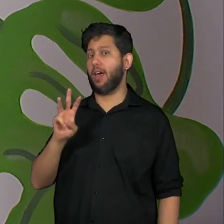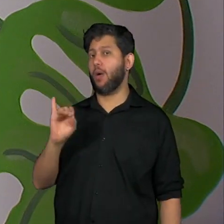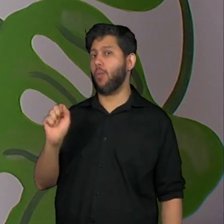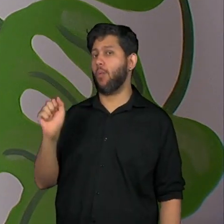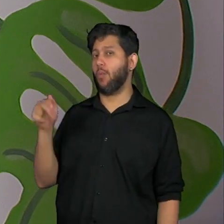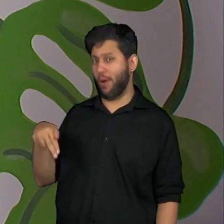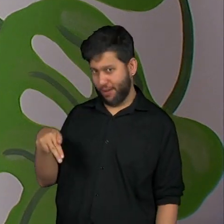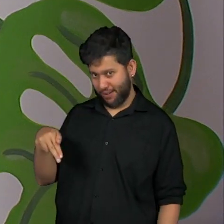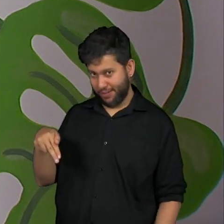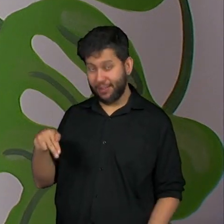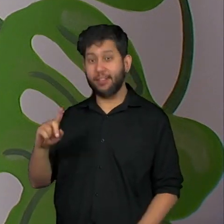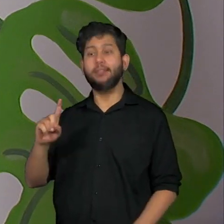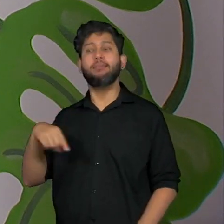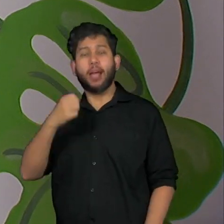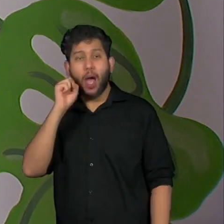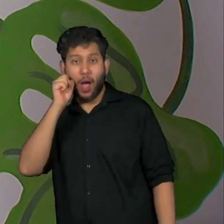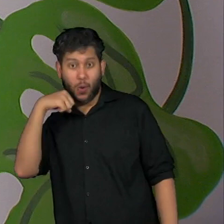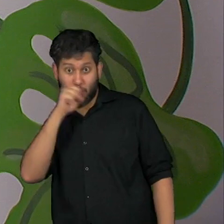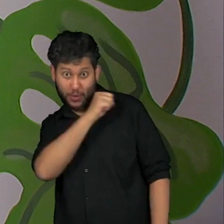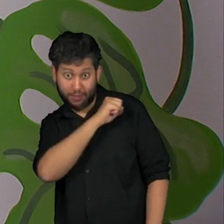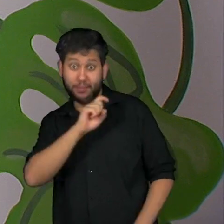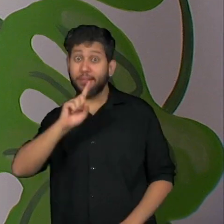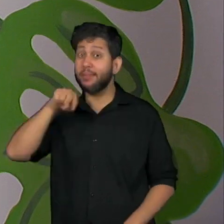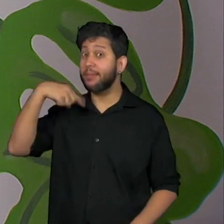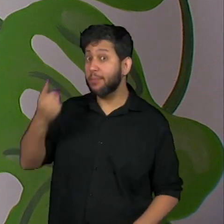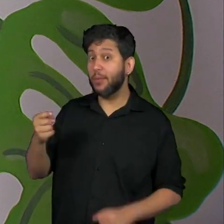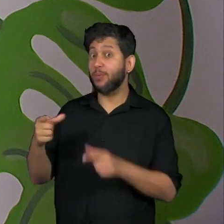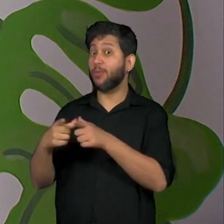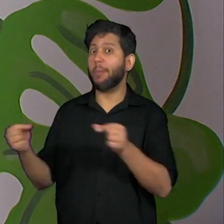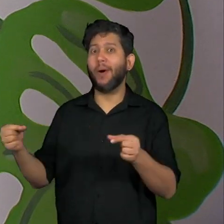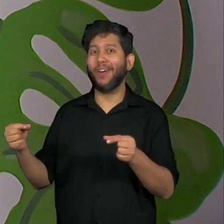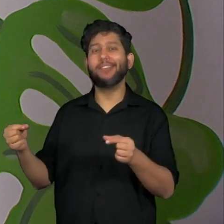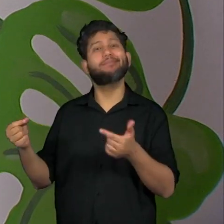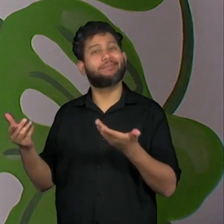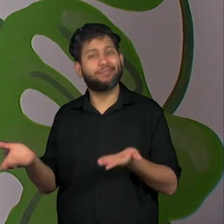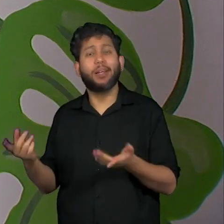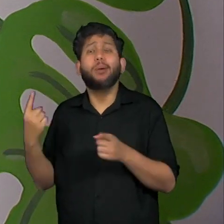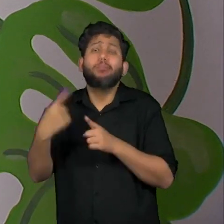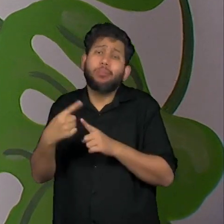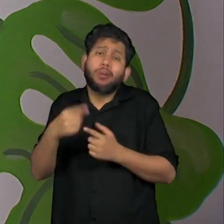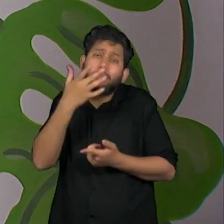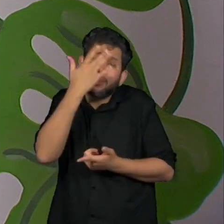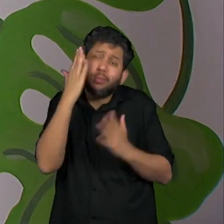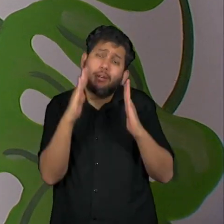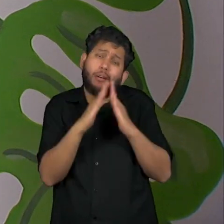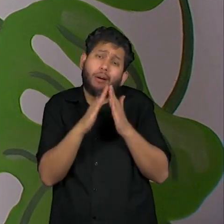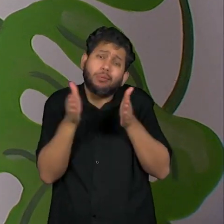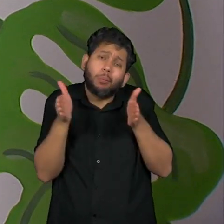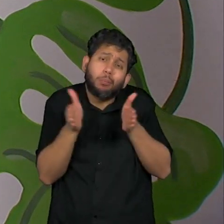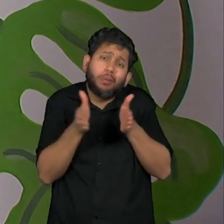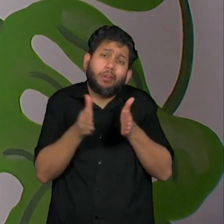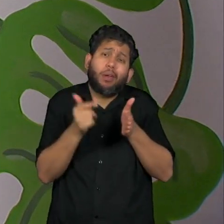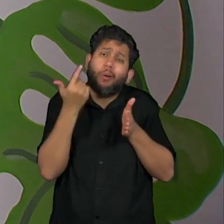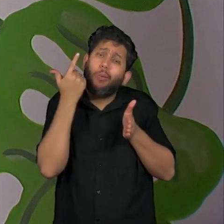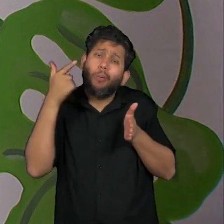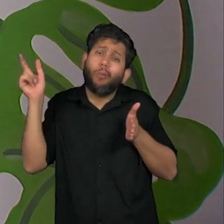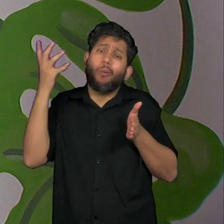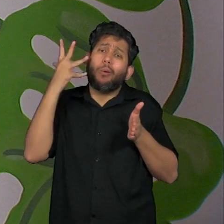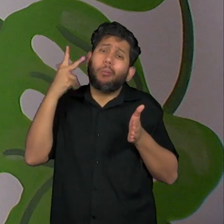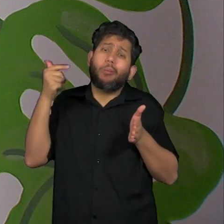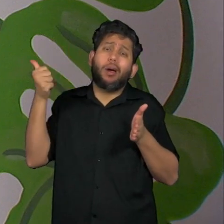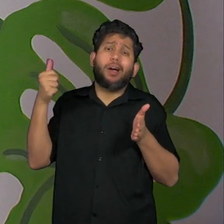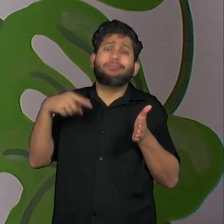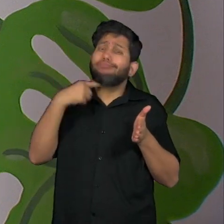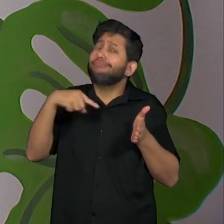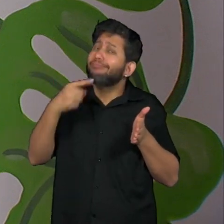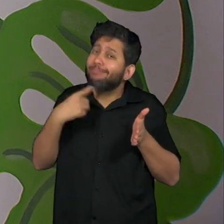onde virou uma febre. É que muita gente vive em lugares bem pequenos, que não proporcionam ter um animal. E